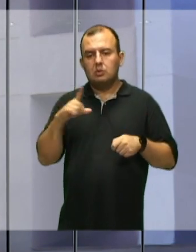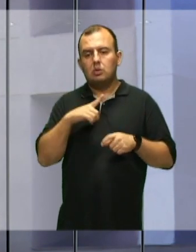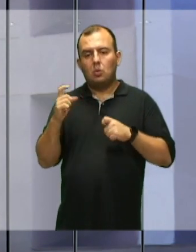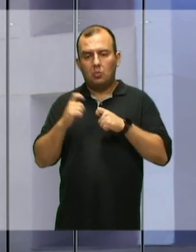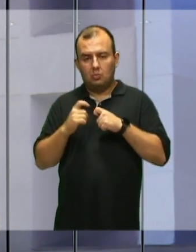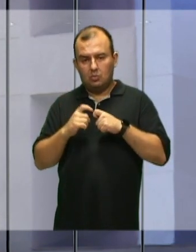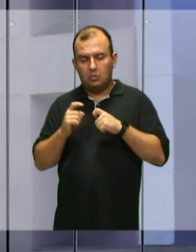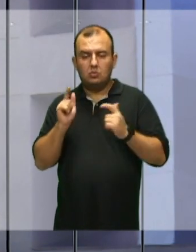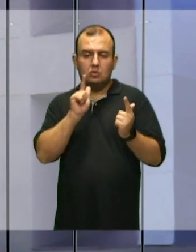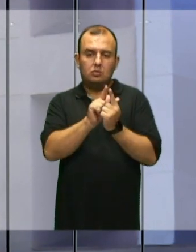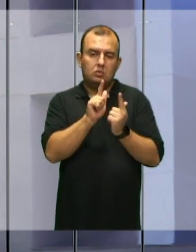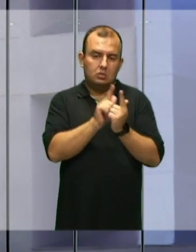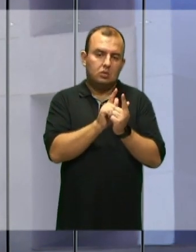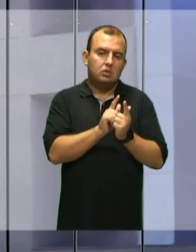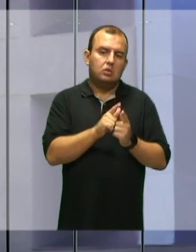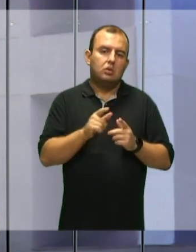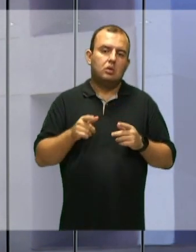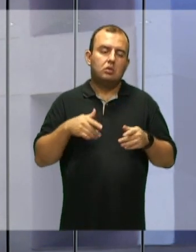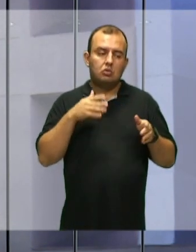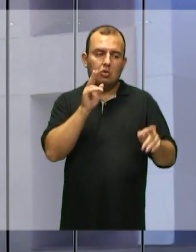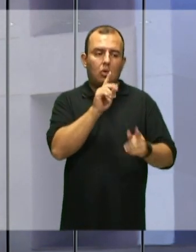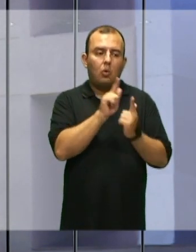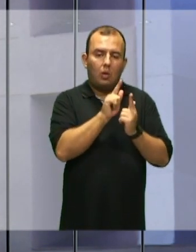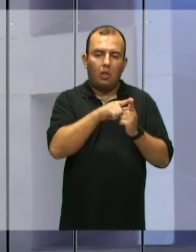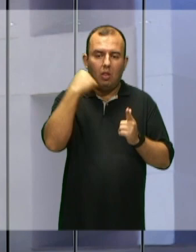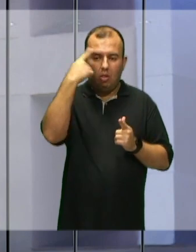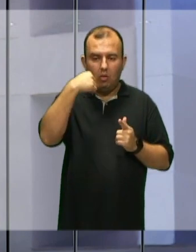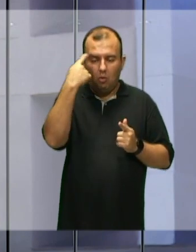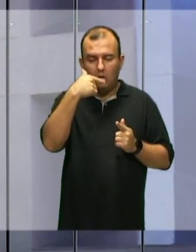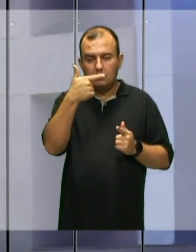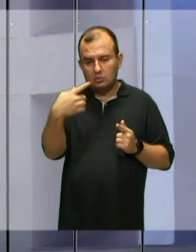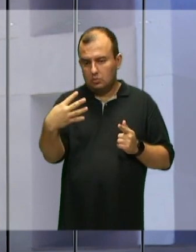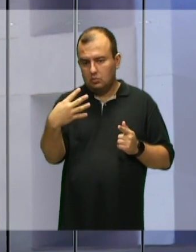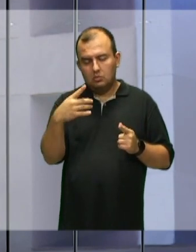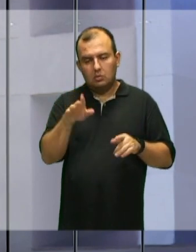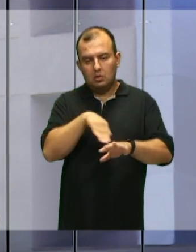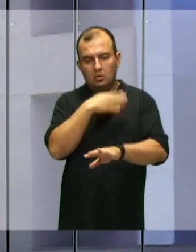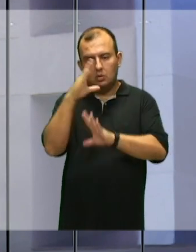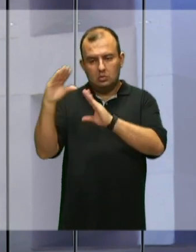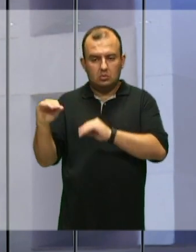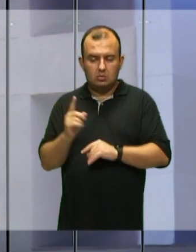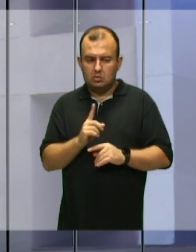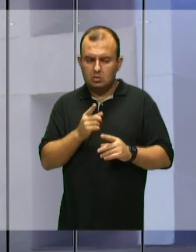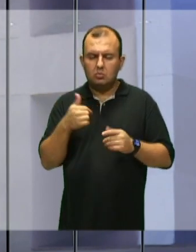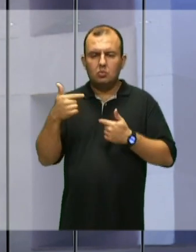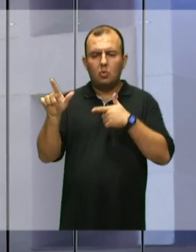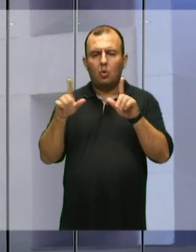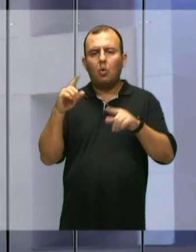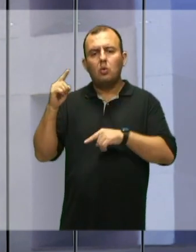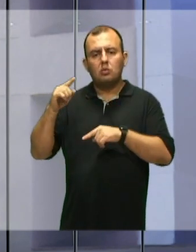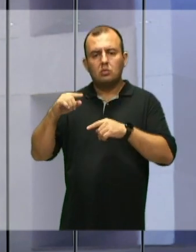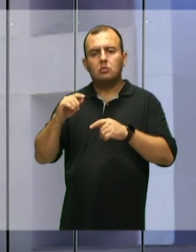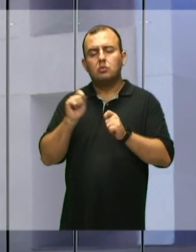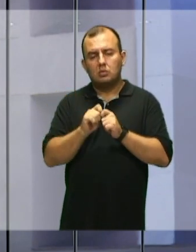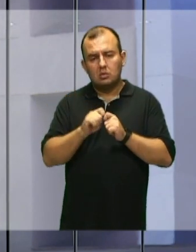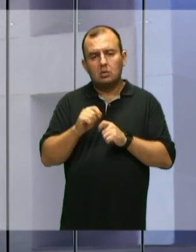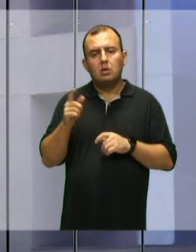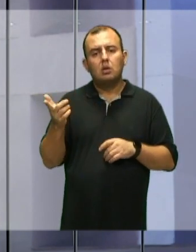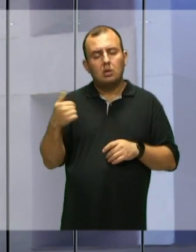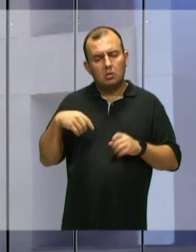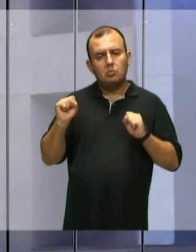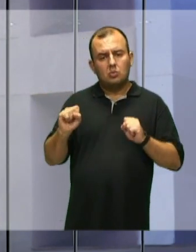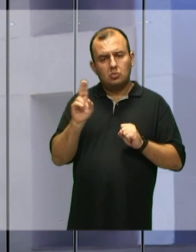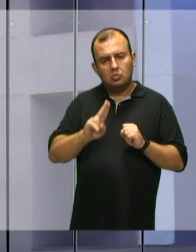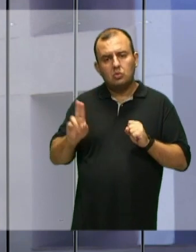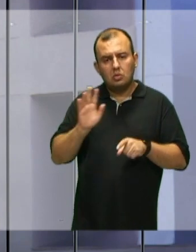faça assistência né esse médico não precisa est lá 24 horas e eles acabam também utilizando nossos serviços como ferramenta e tem que utilizar também né é uma forma de